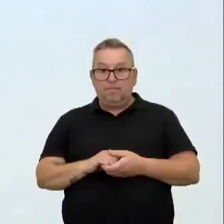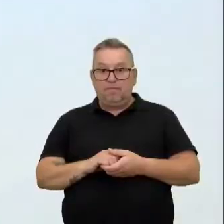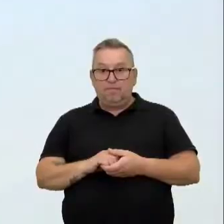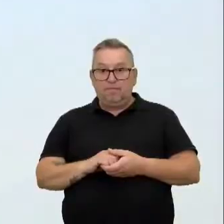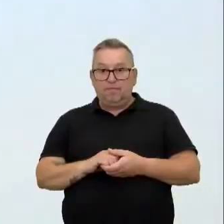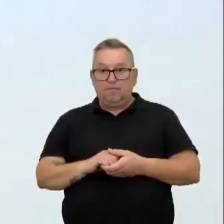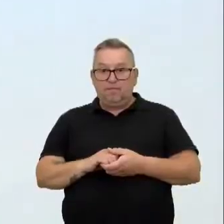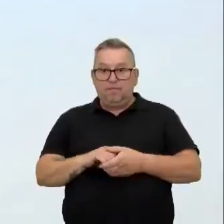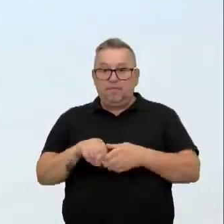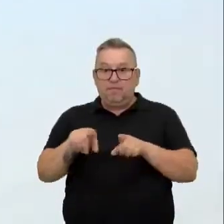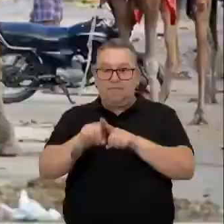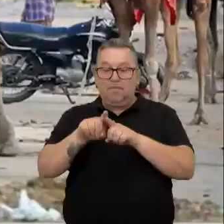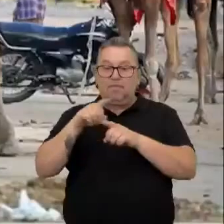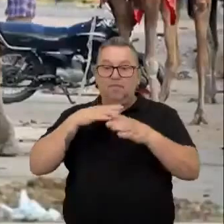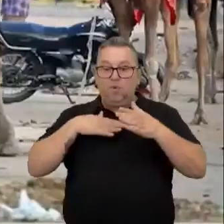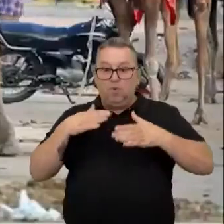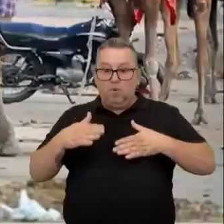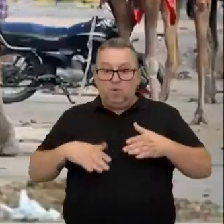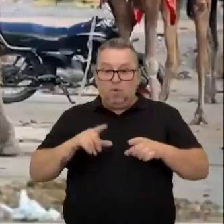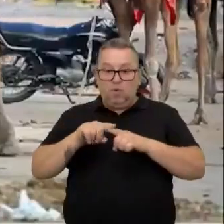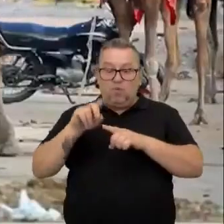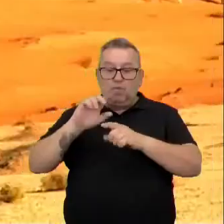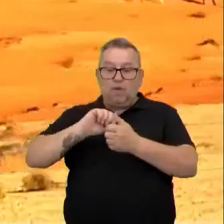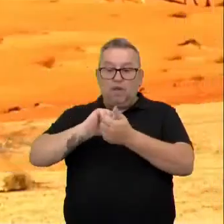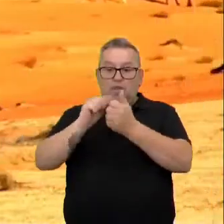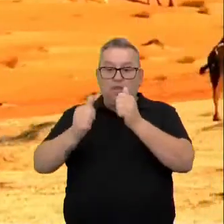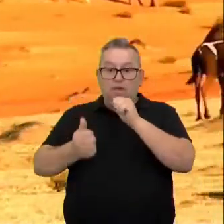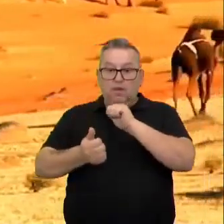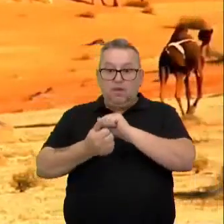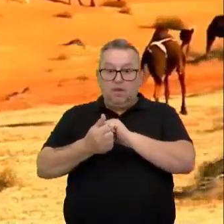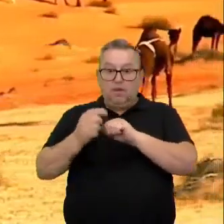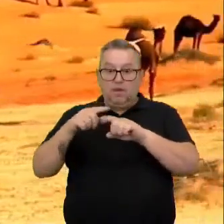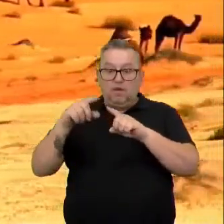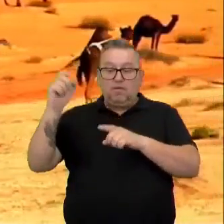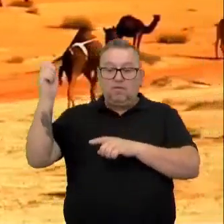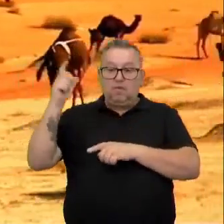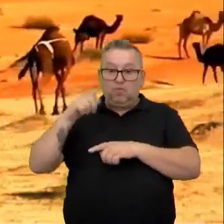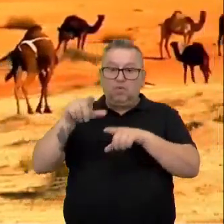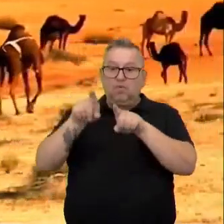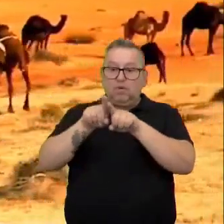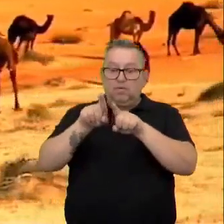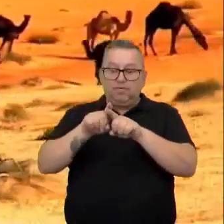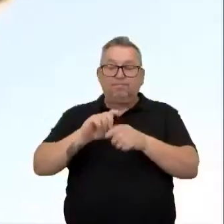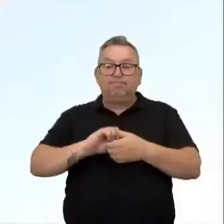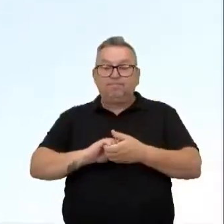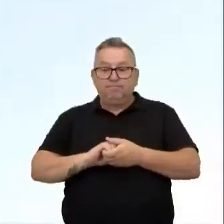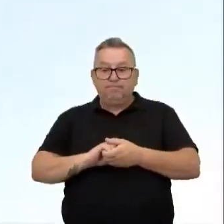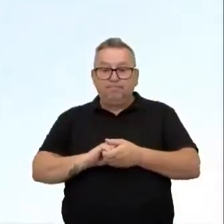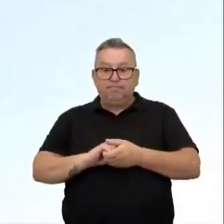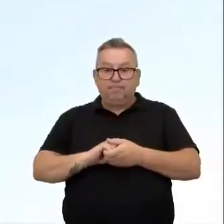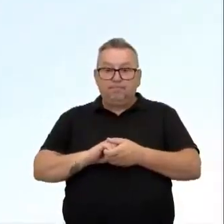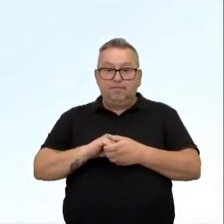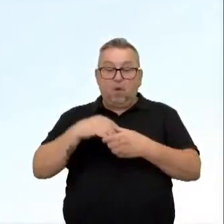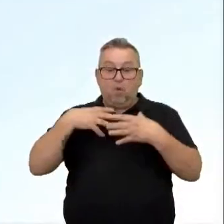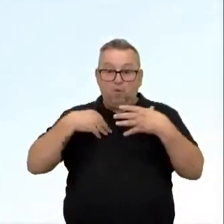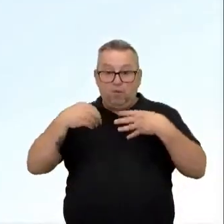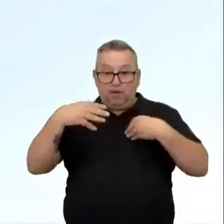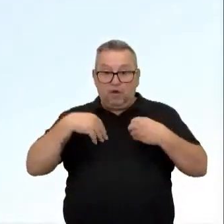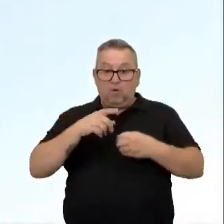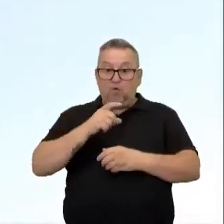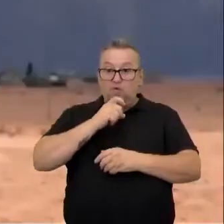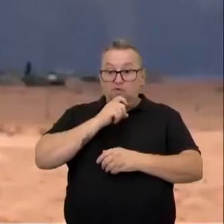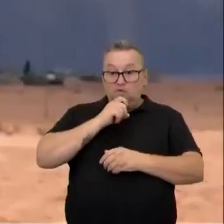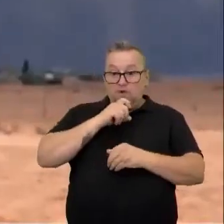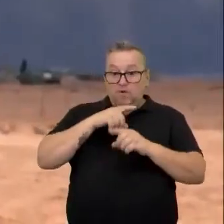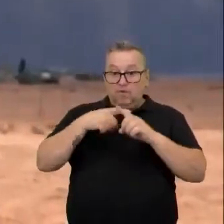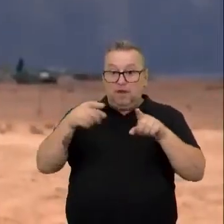O corpo desses animais está totalmente adaptado a climas de regiões arenosas e desérticas. O pelo protege-os do frio, mas